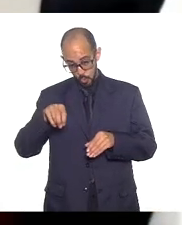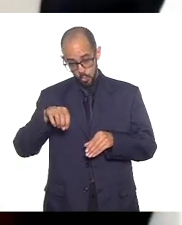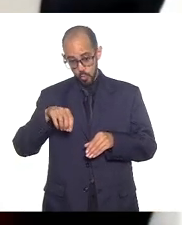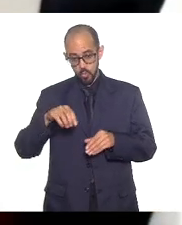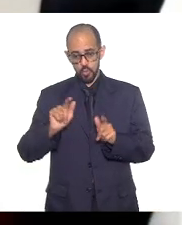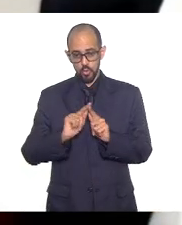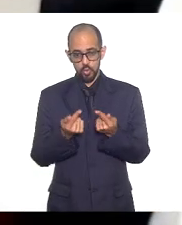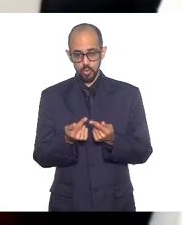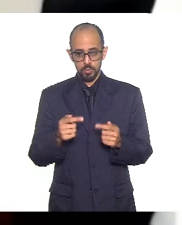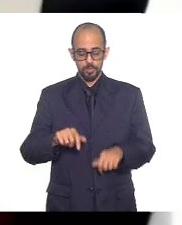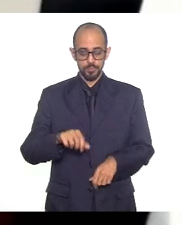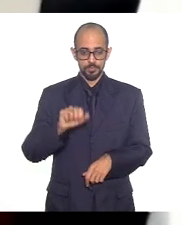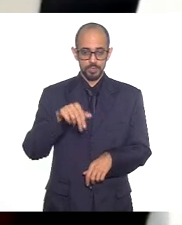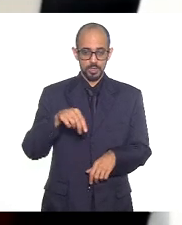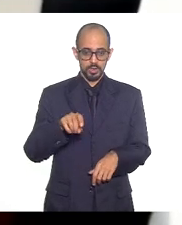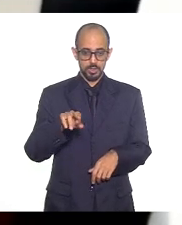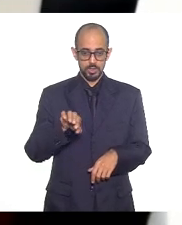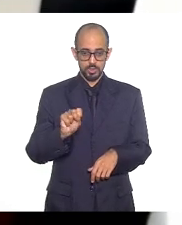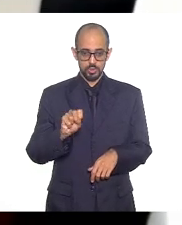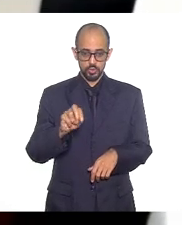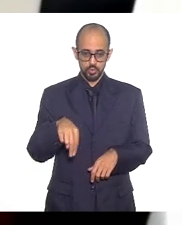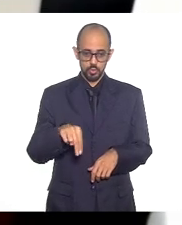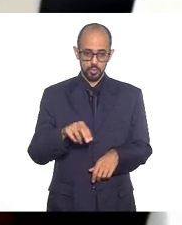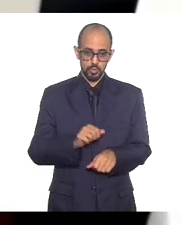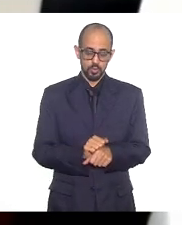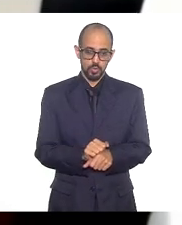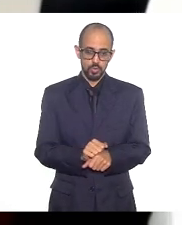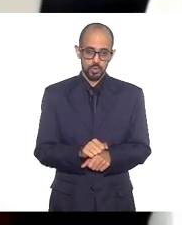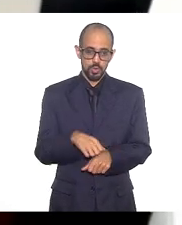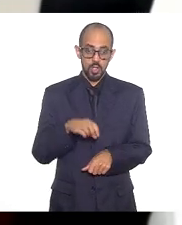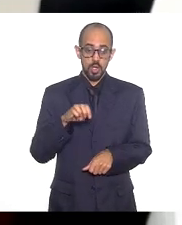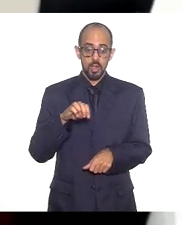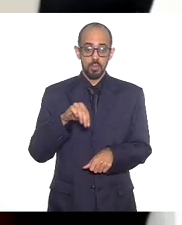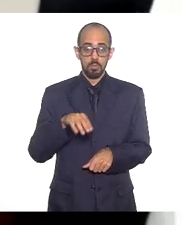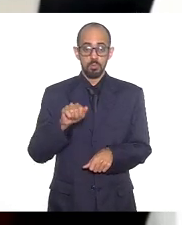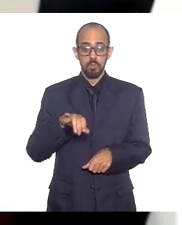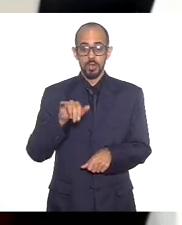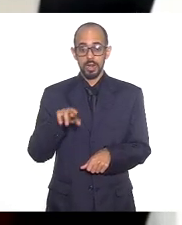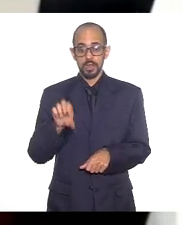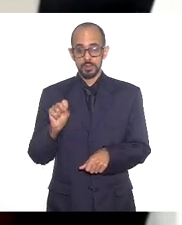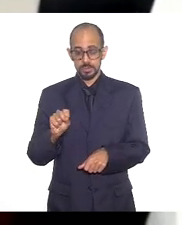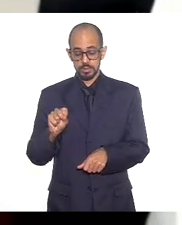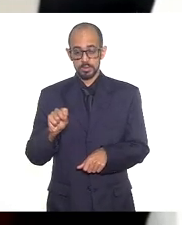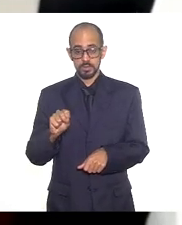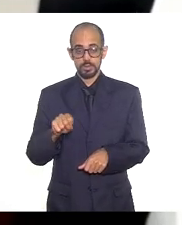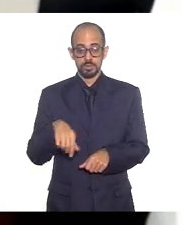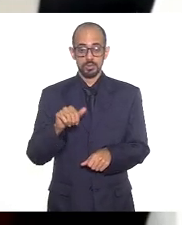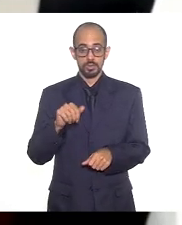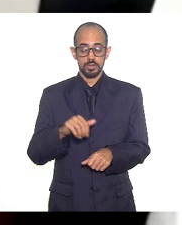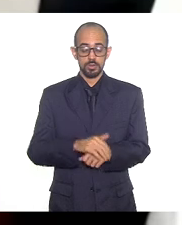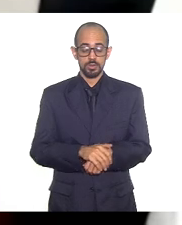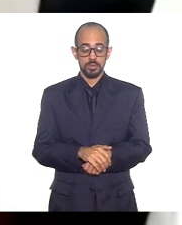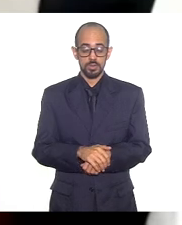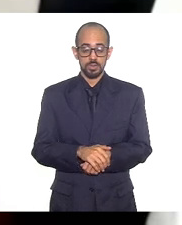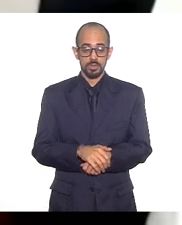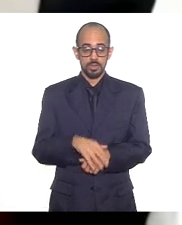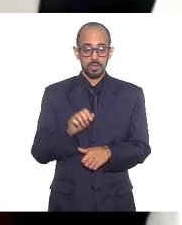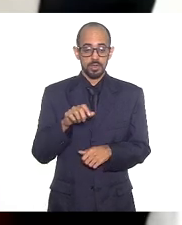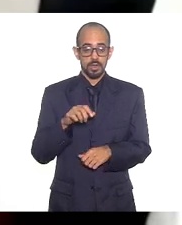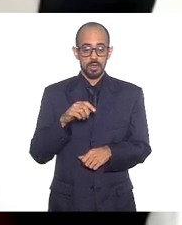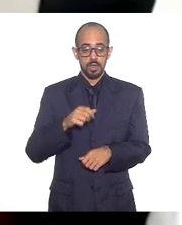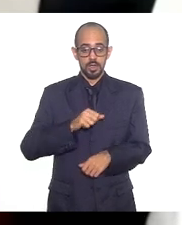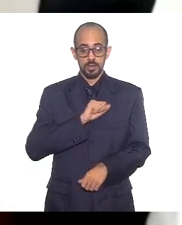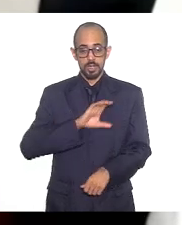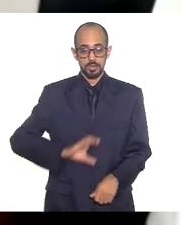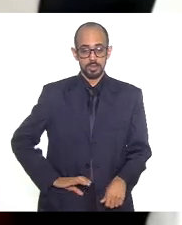Deputado Anderson Alexandre. Deputado Anderson Moraes. Deputado Anderson Moraes. Deputado André Siciliano